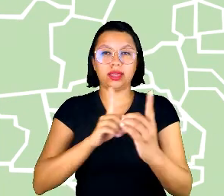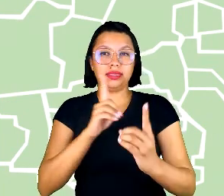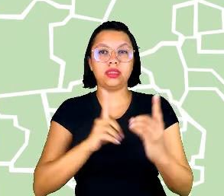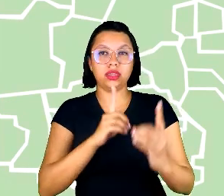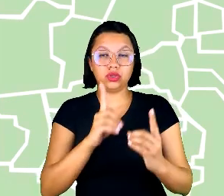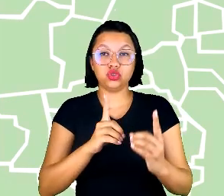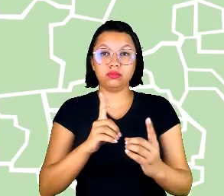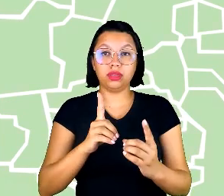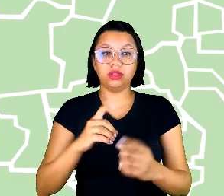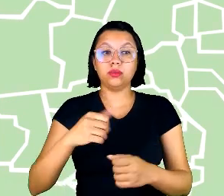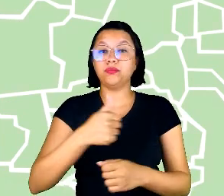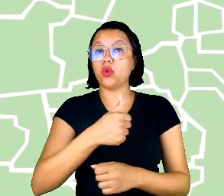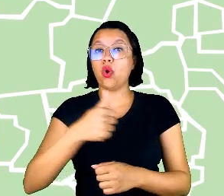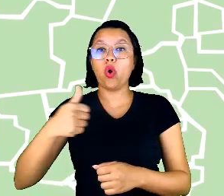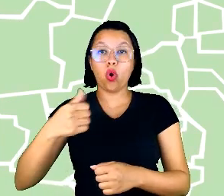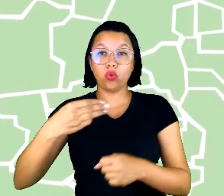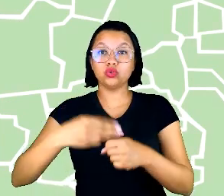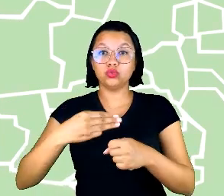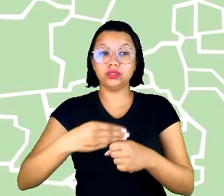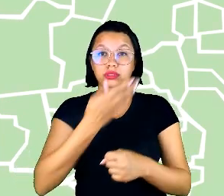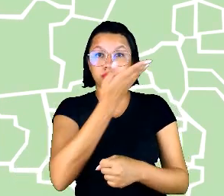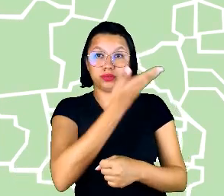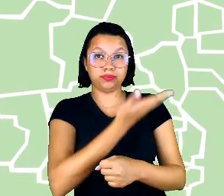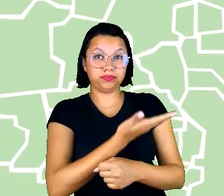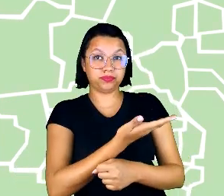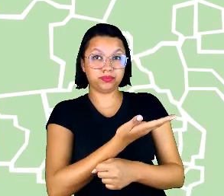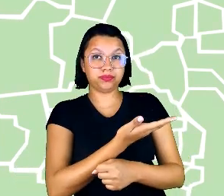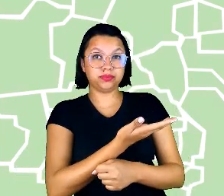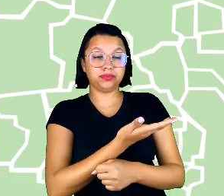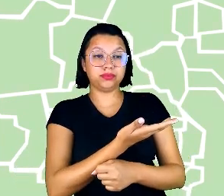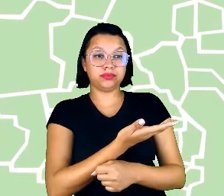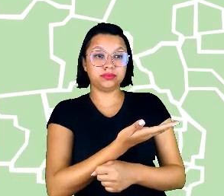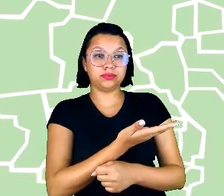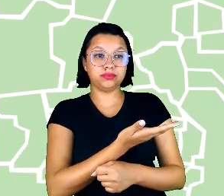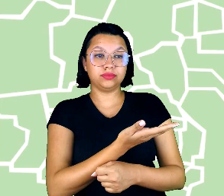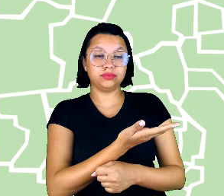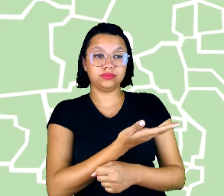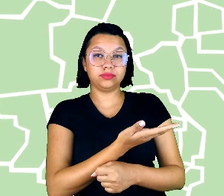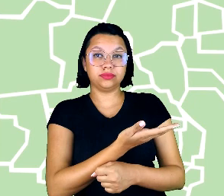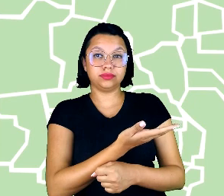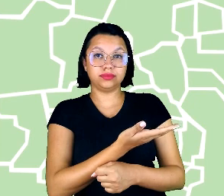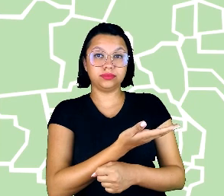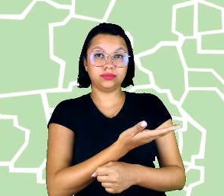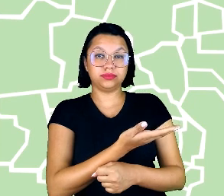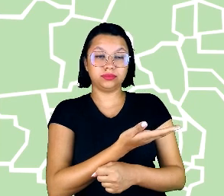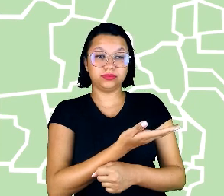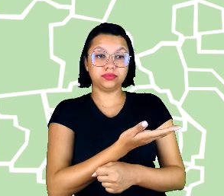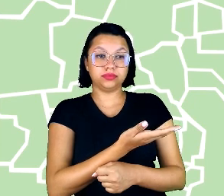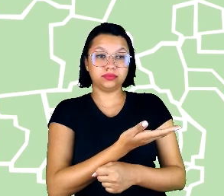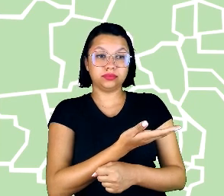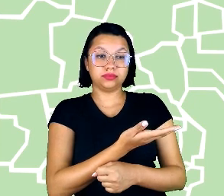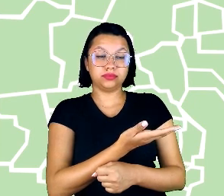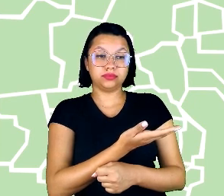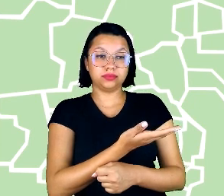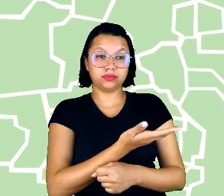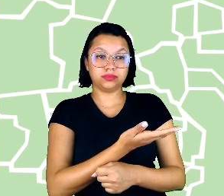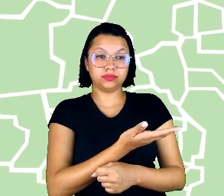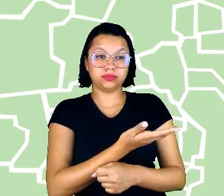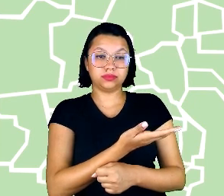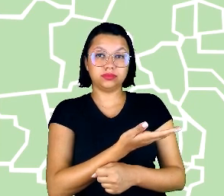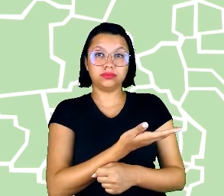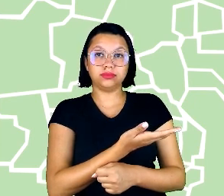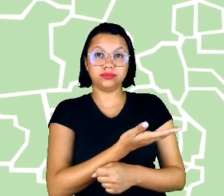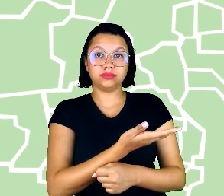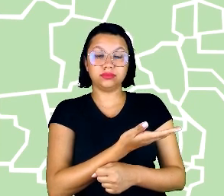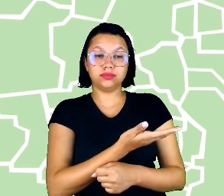municípios: Anhembi, Areiópolis, Bofete, Botucatu, Conchas,